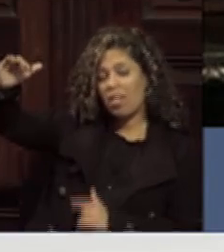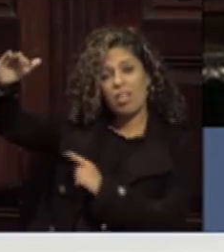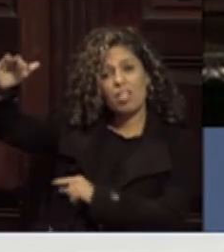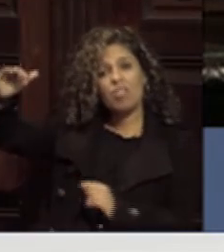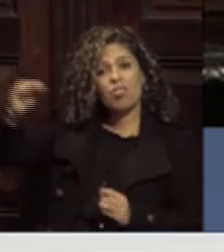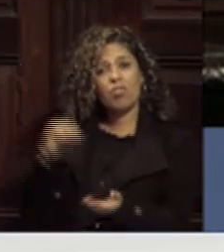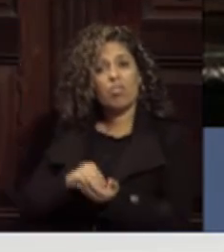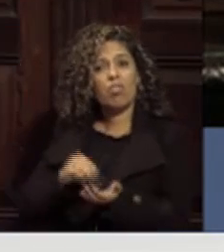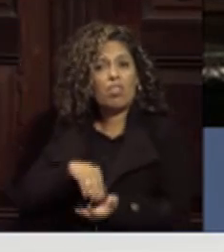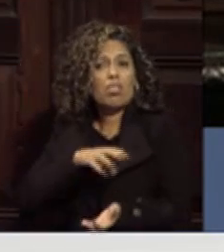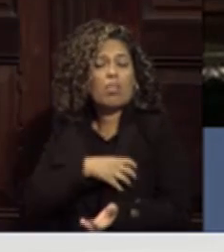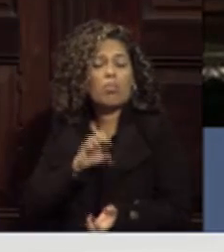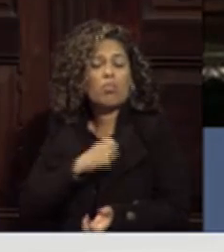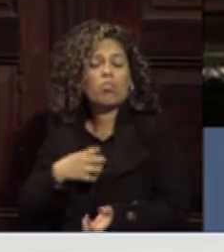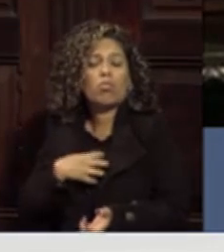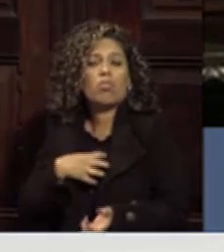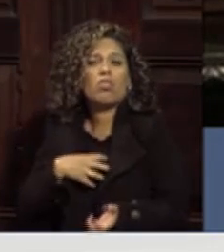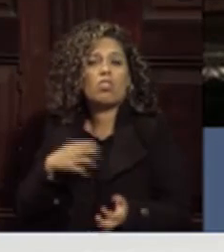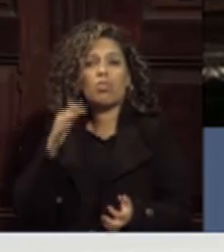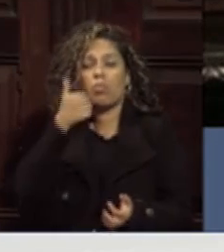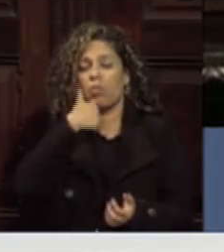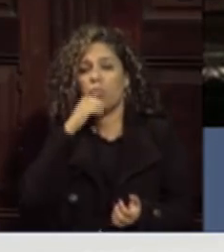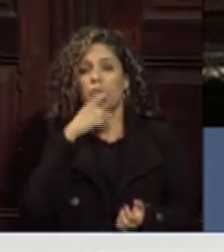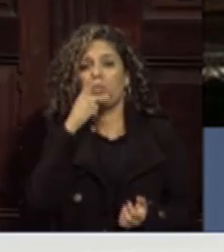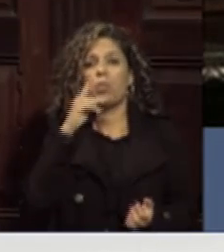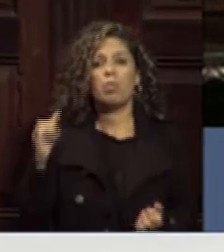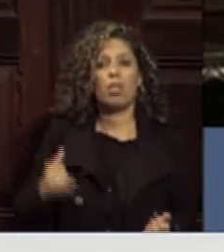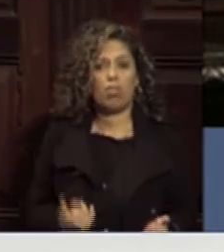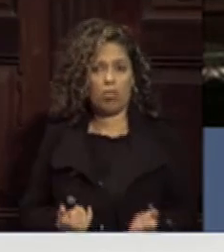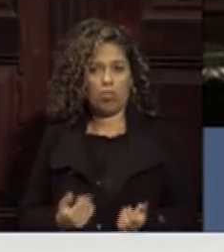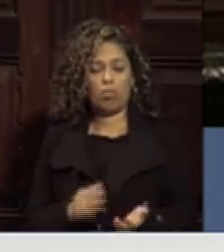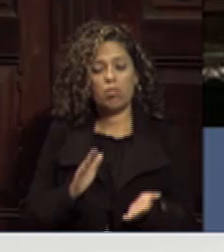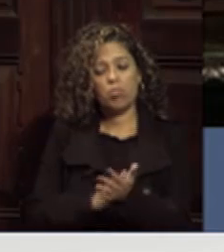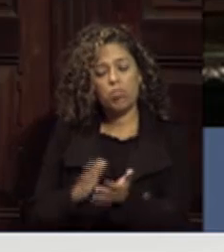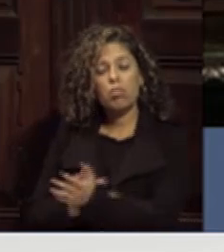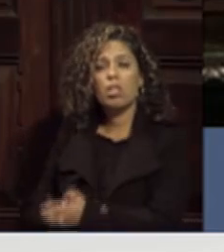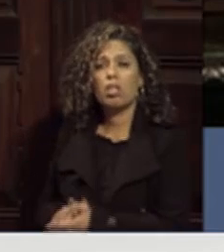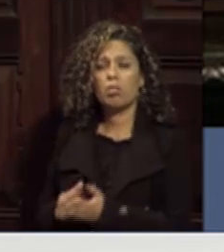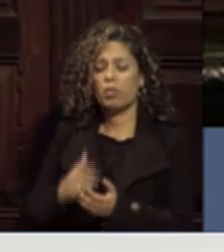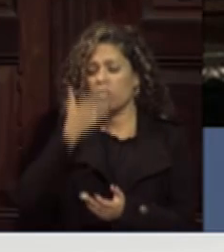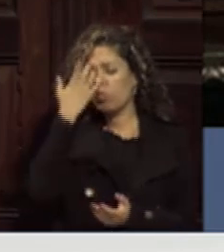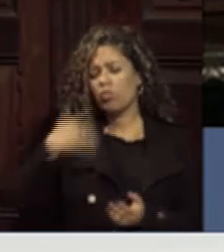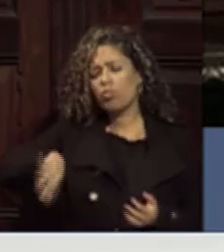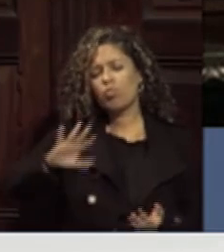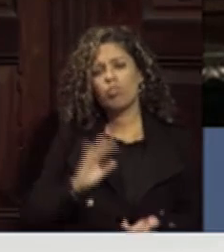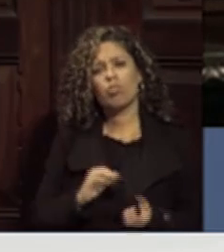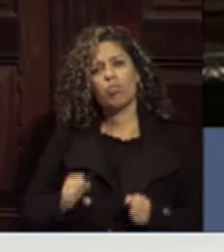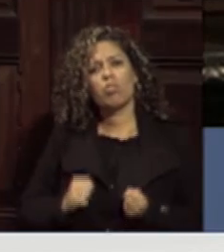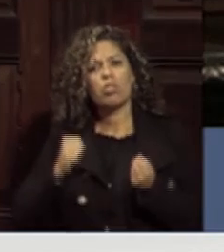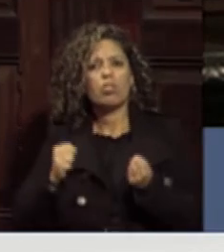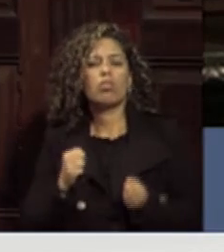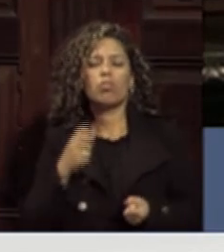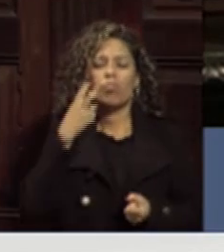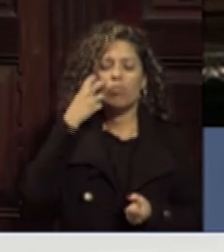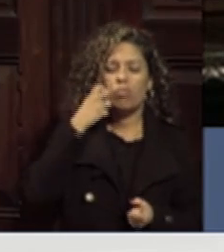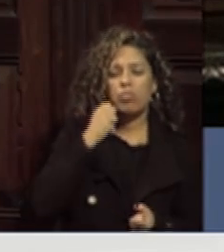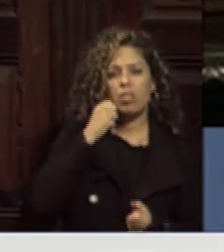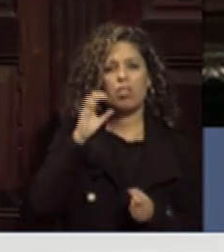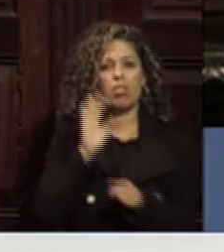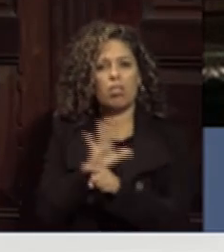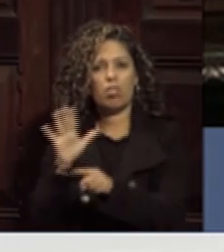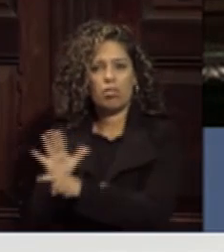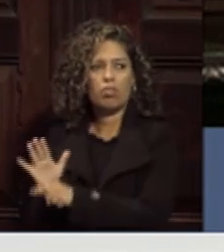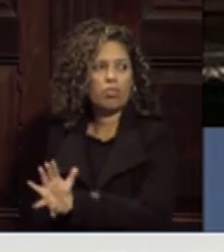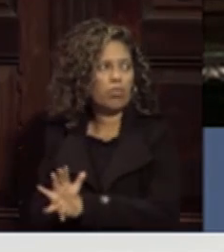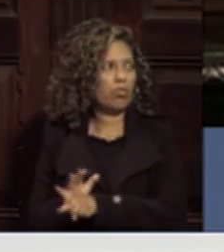do amor de um núcleo familiar. Então, parabéns a todos aqueles que se dedicam no Rio de Janeiro e no Brasil ao debate desse